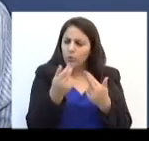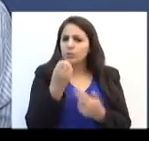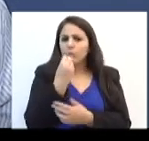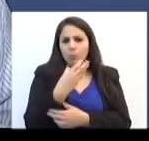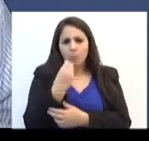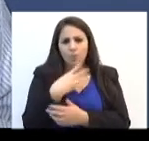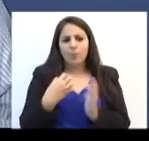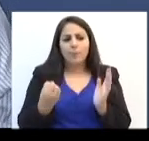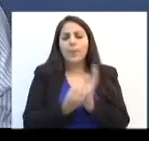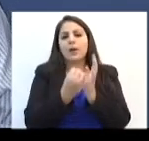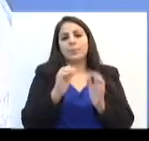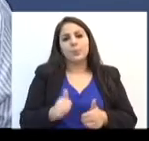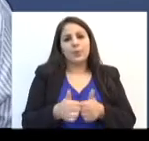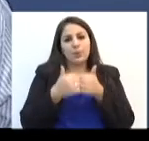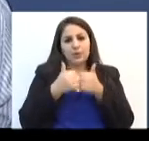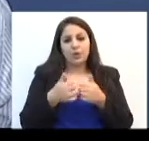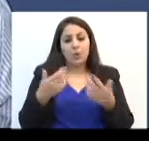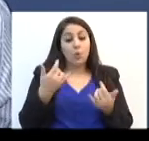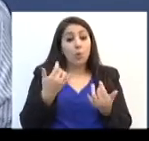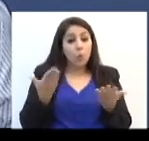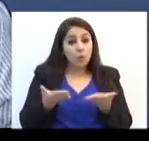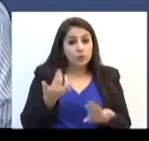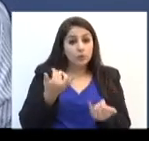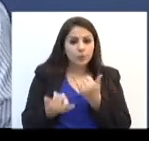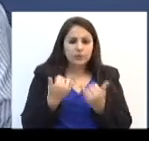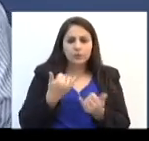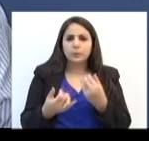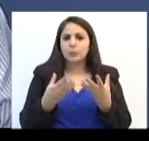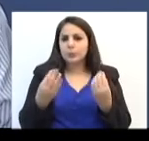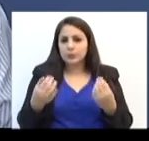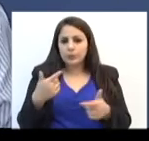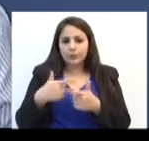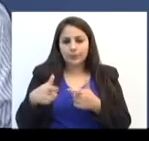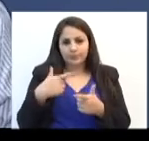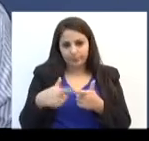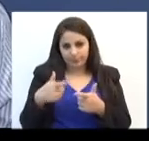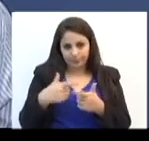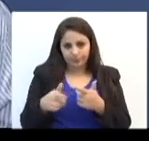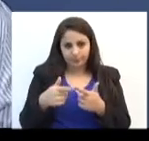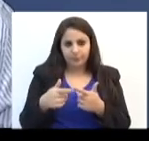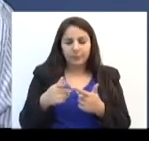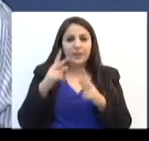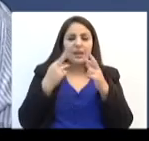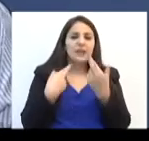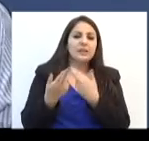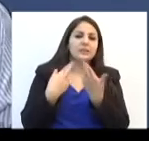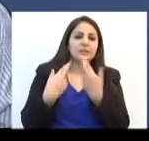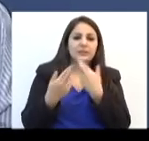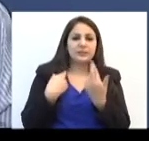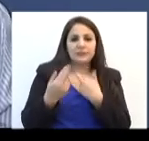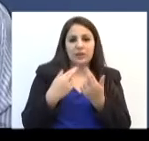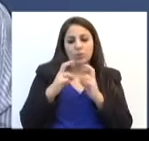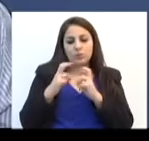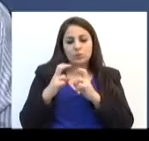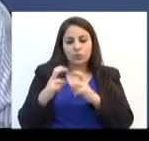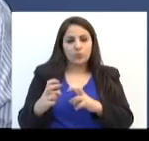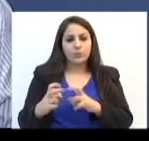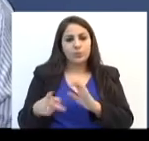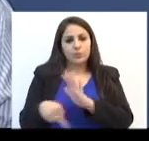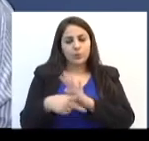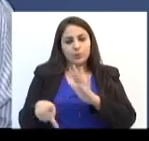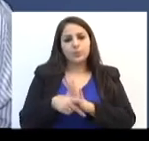um marco para melhor. Hoje, por exemplo, nós temos vários problemas na questão do transporte coletivo de Passo Fundo,